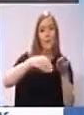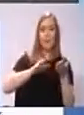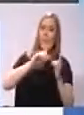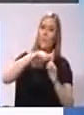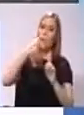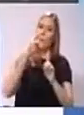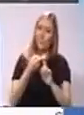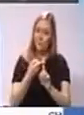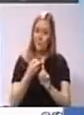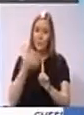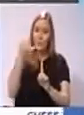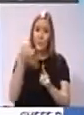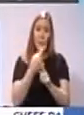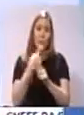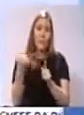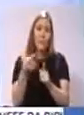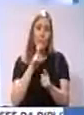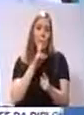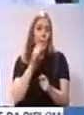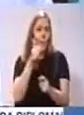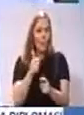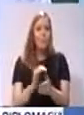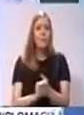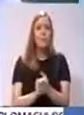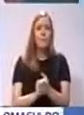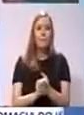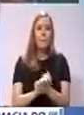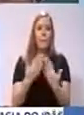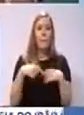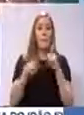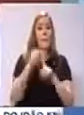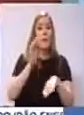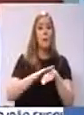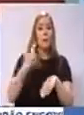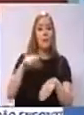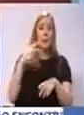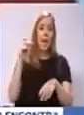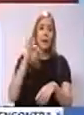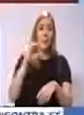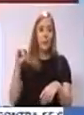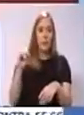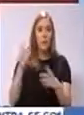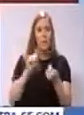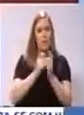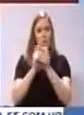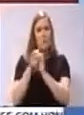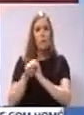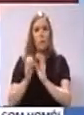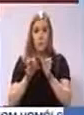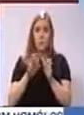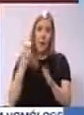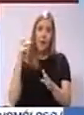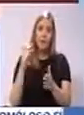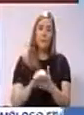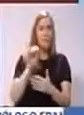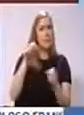facto o feedback tem sido muito positivo. É uma feira, precisamente por ter 40 anos, teve que sofrer alterações ao longo dos anos, não é?